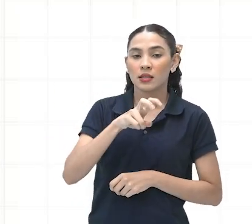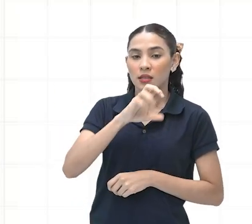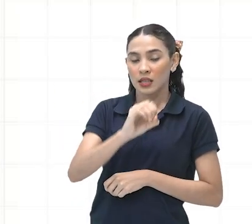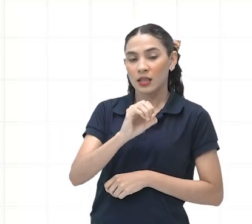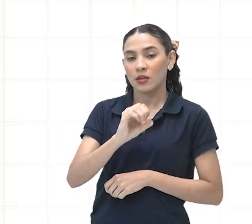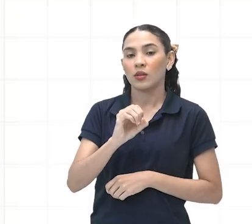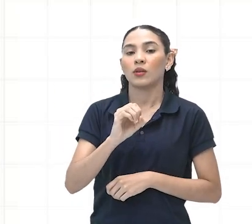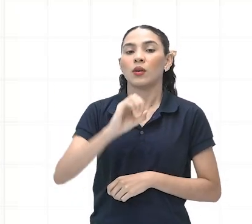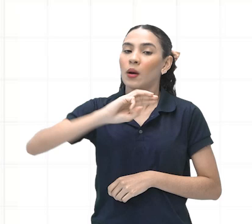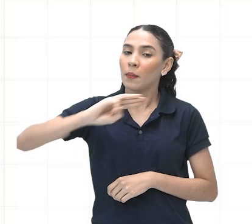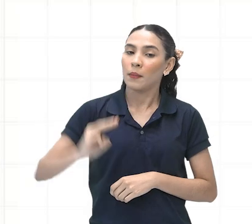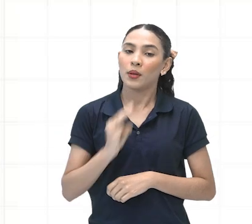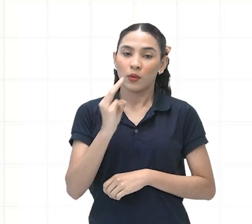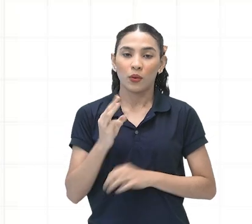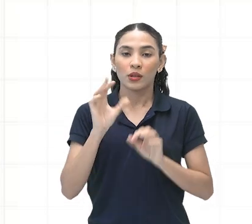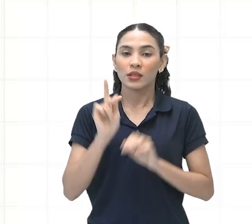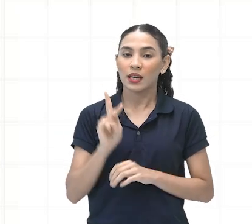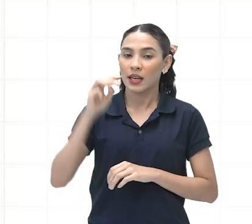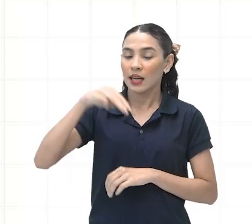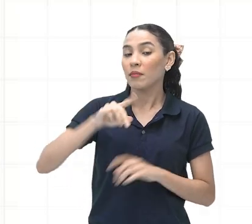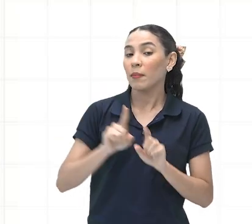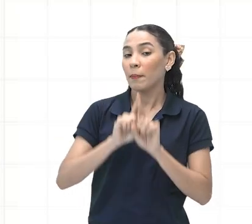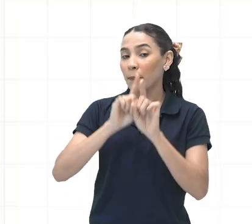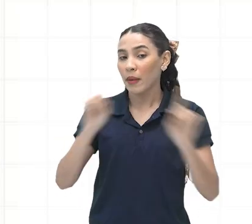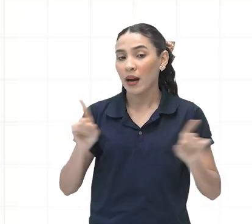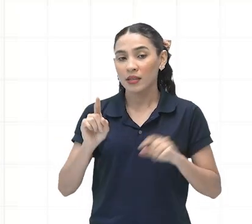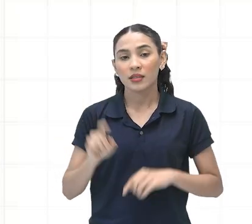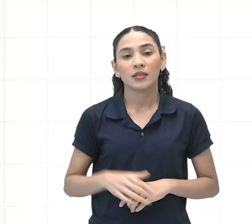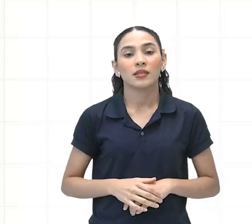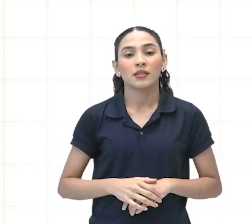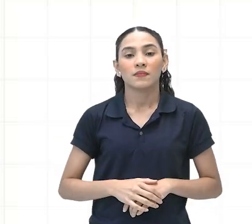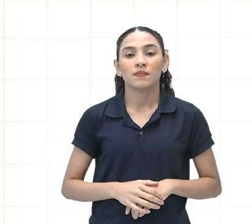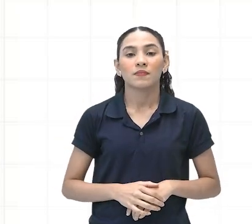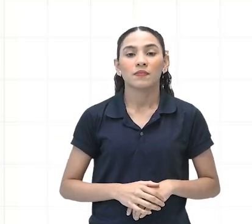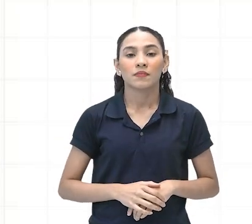750 milhões de quilômetros. Só que, para cada